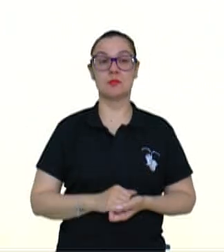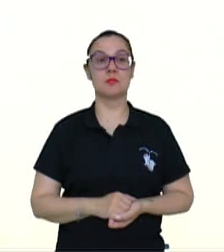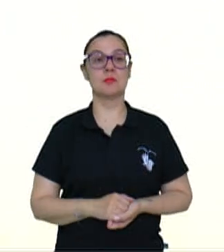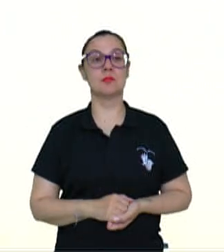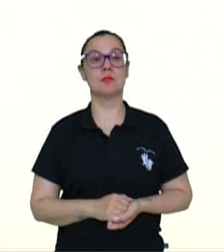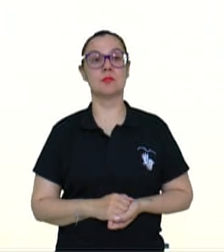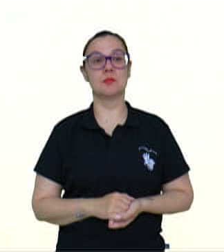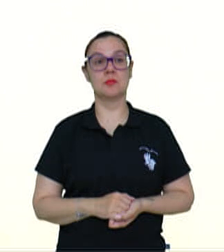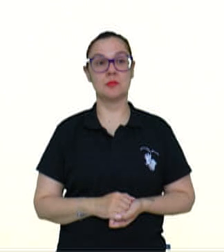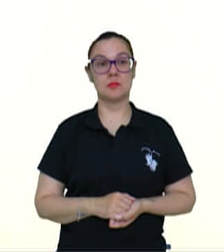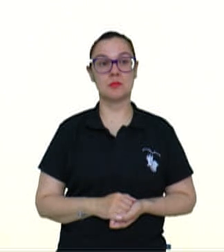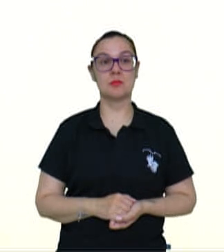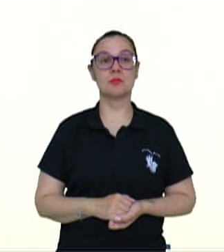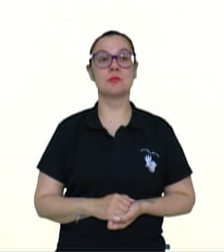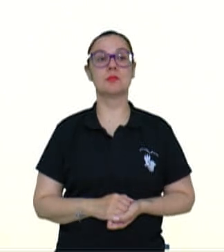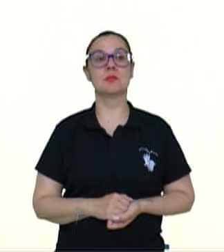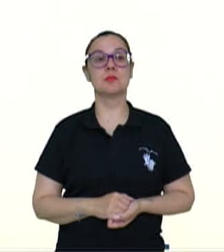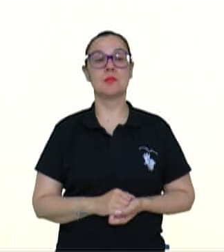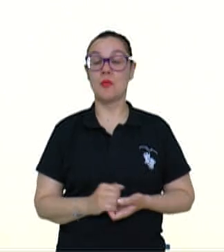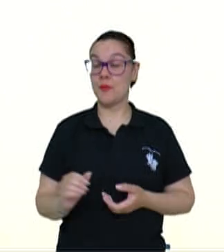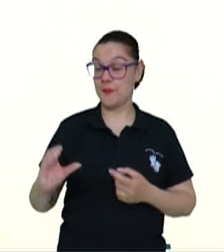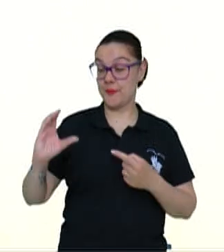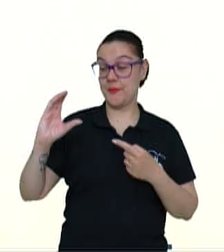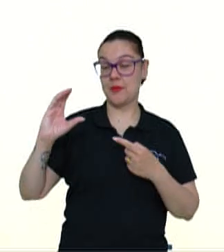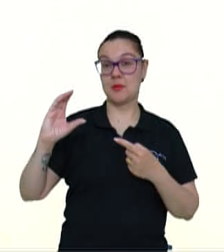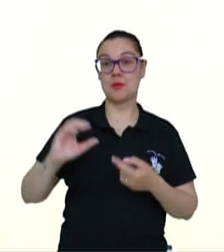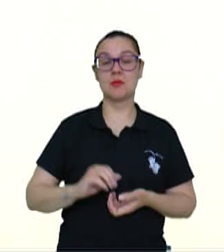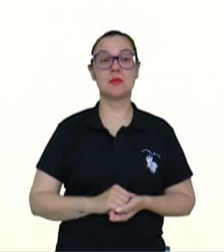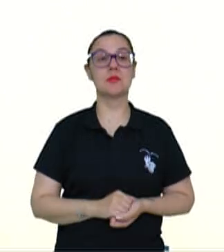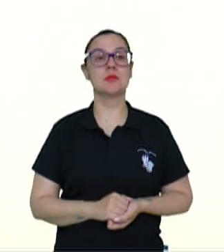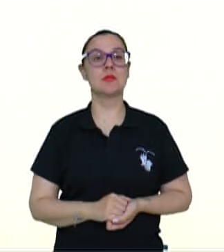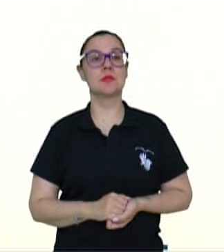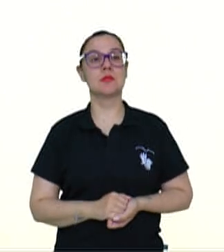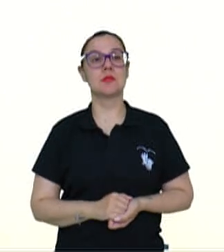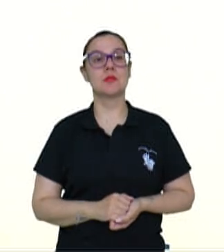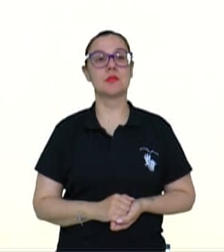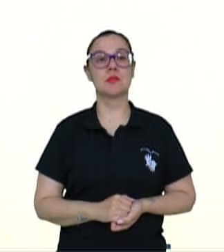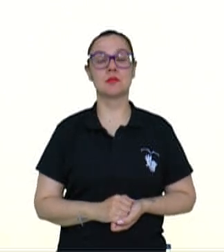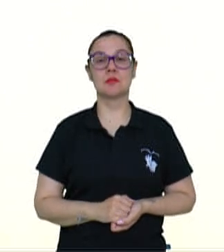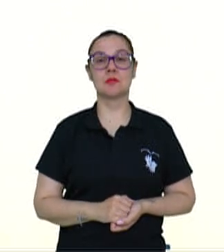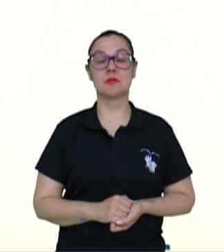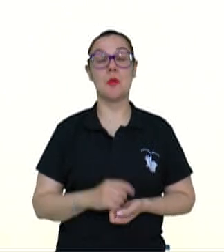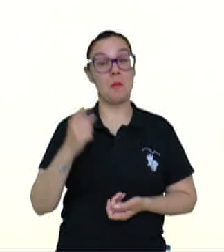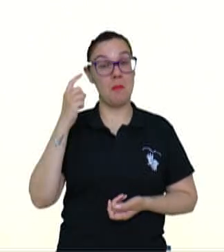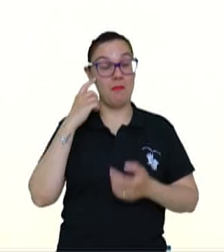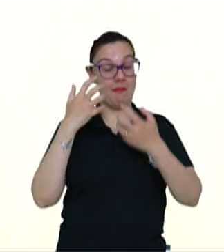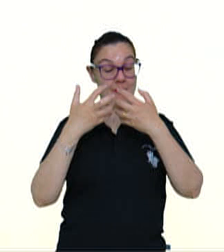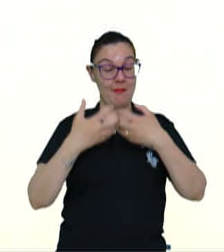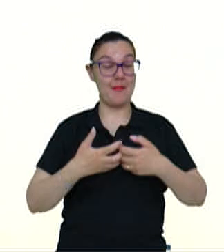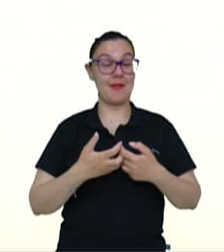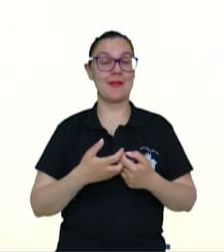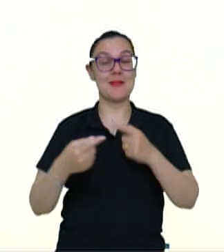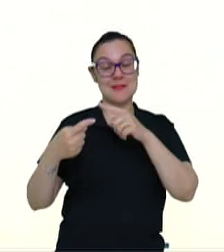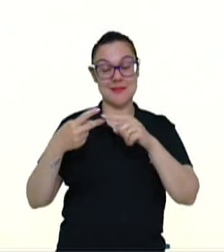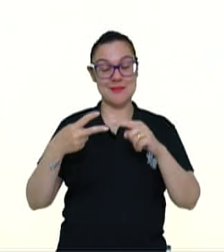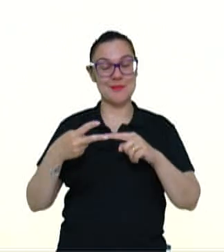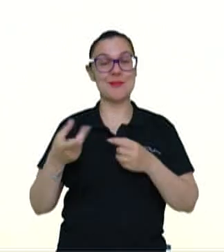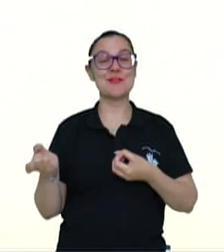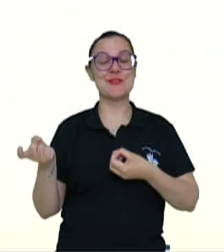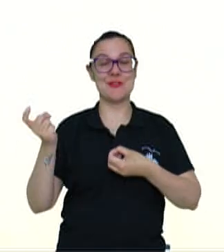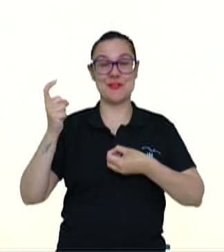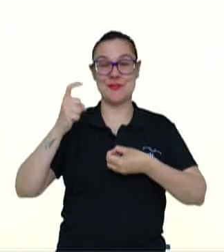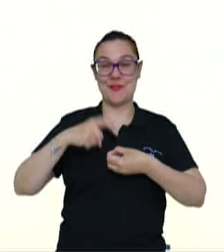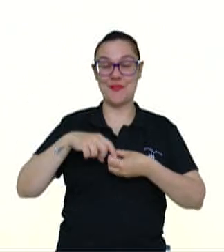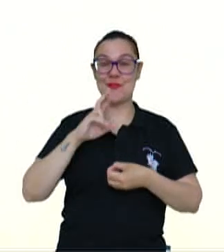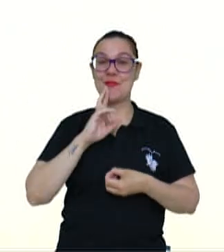luego, depois e por último? Ou letra C, por último, em seguida, mañana e ayer? Pensem um pouquinho aí nessas duas questões e